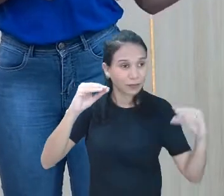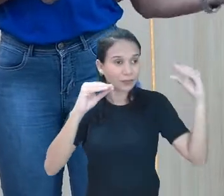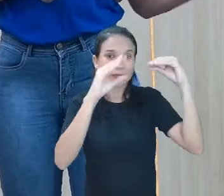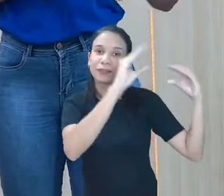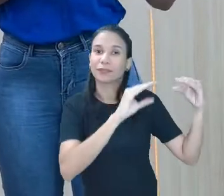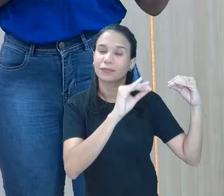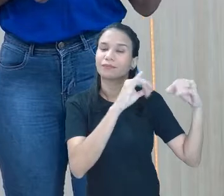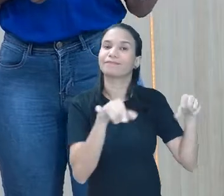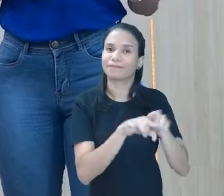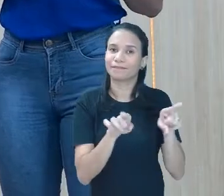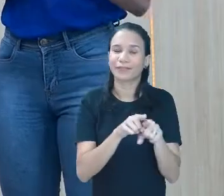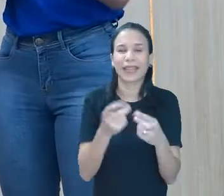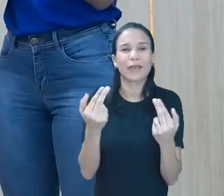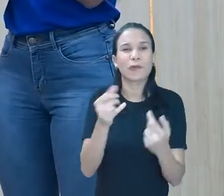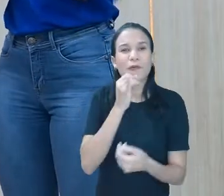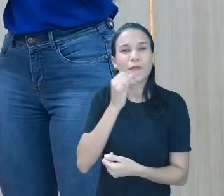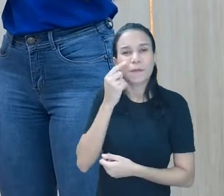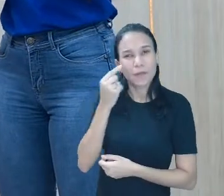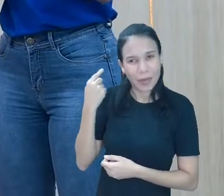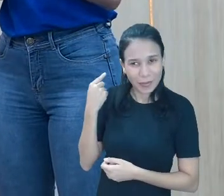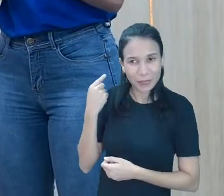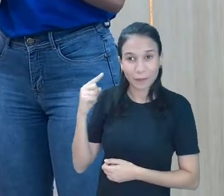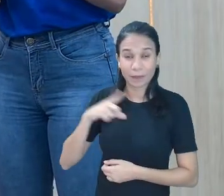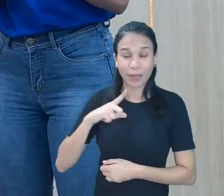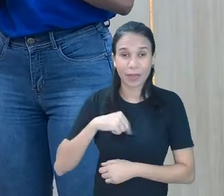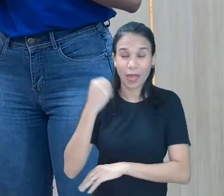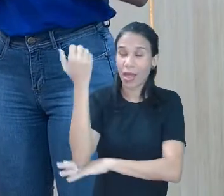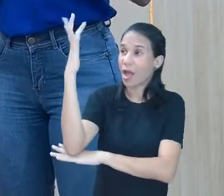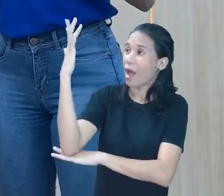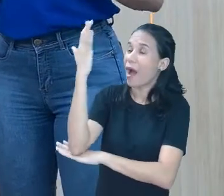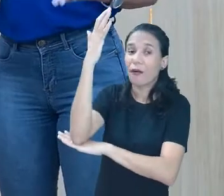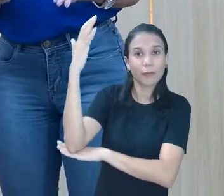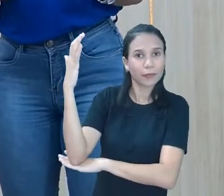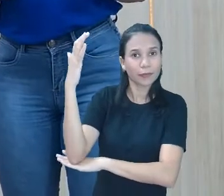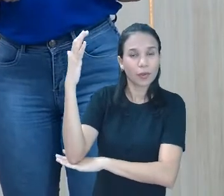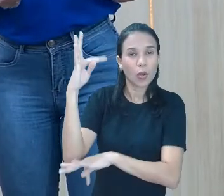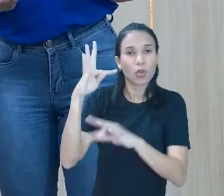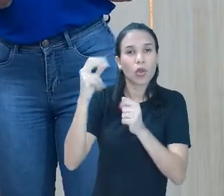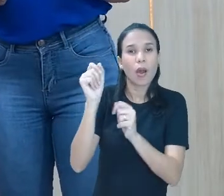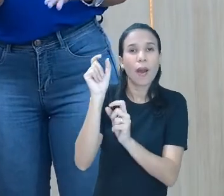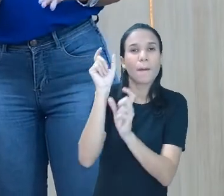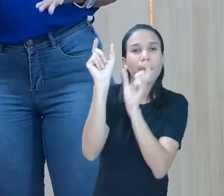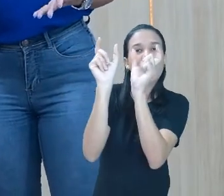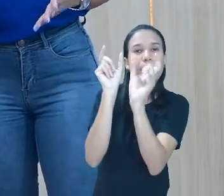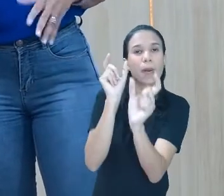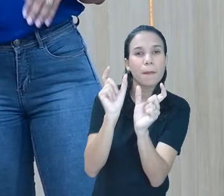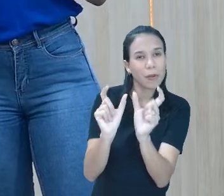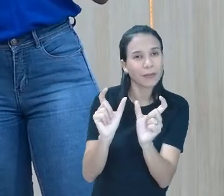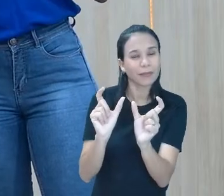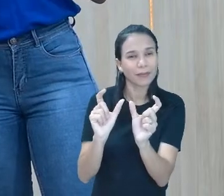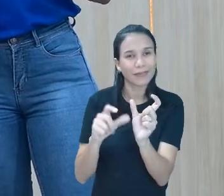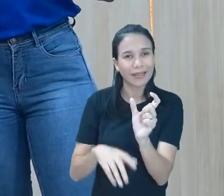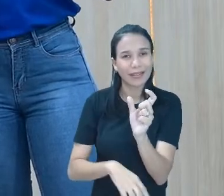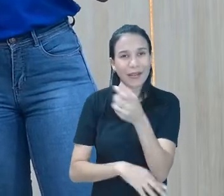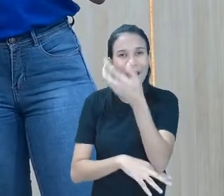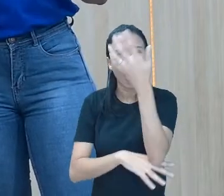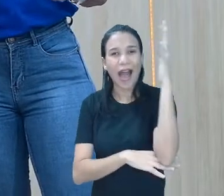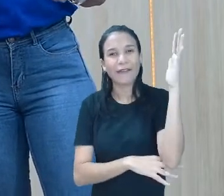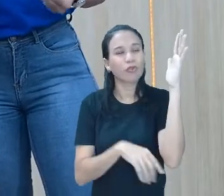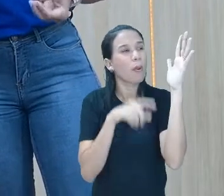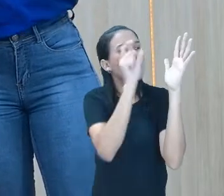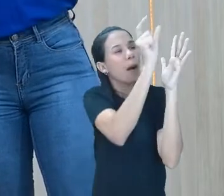falei anteriormente. E aí a gente tem essa árvore lá com todas essas palavras importantes, com esses